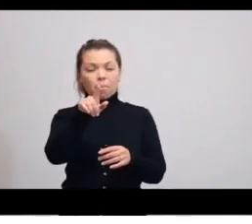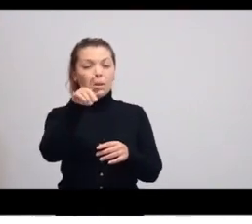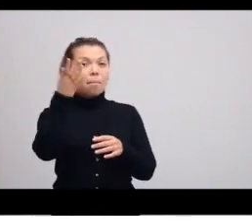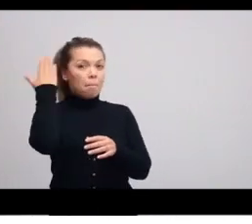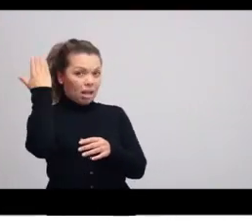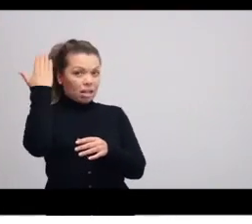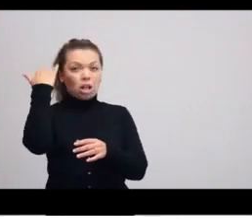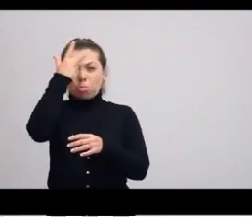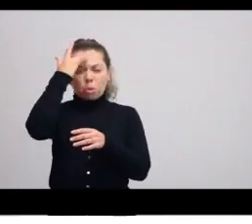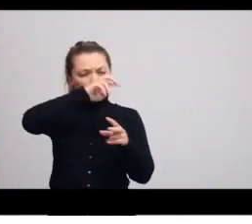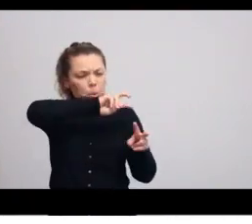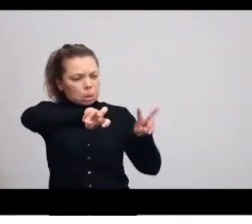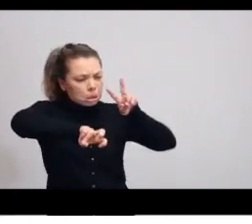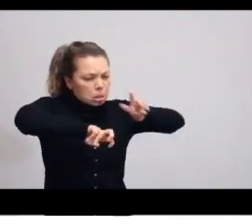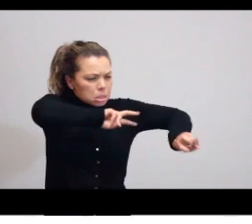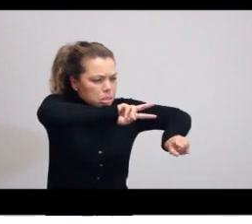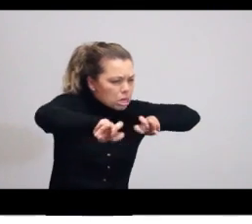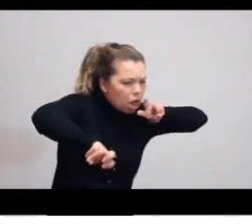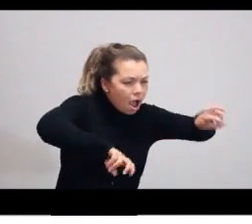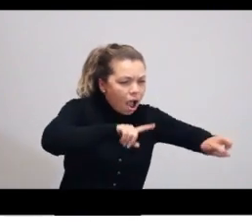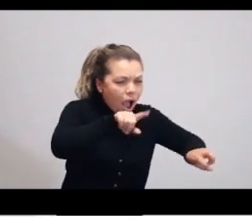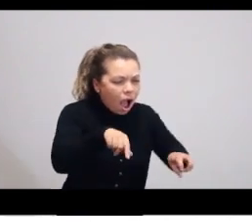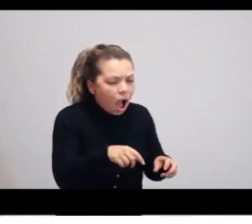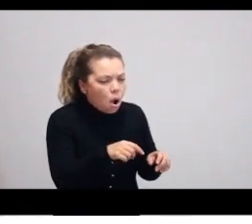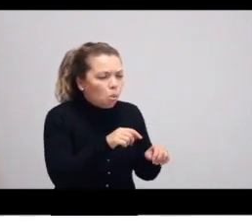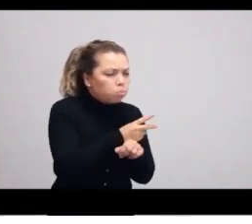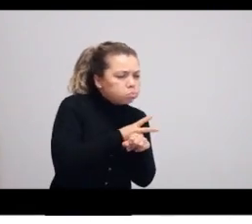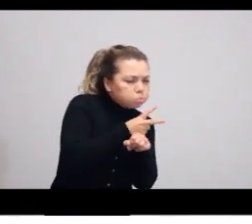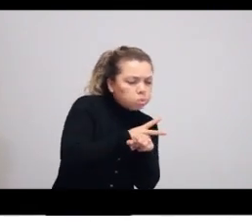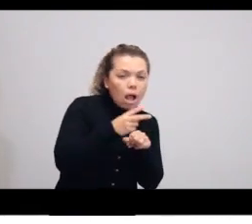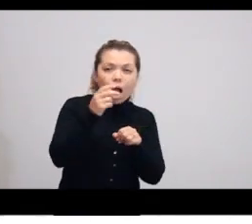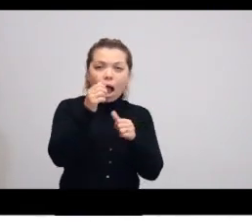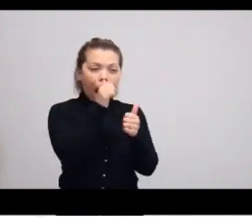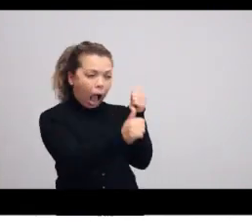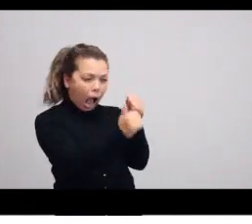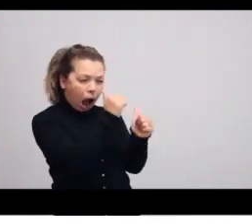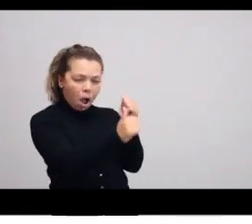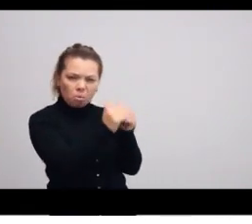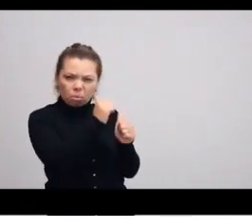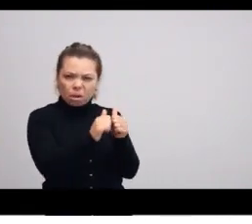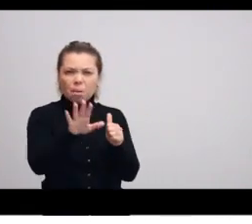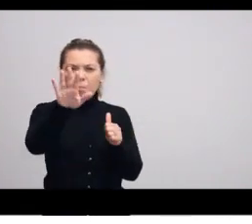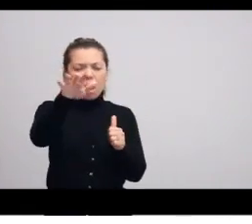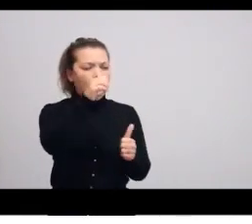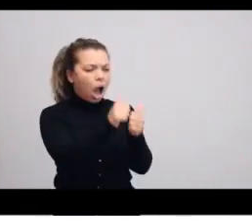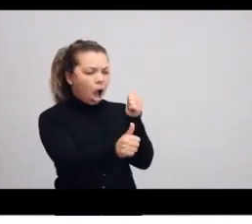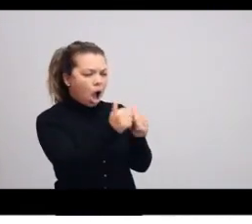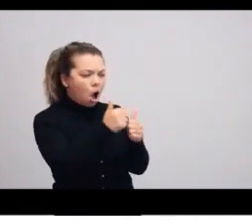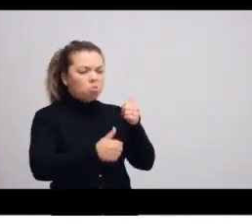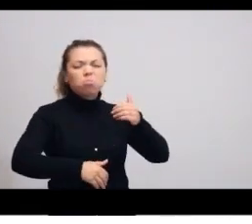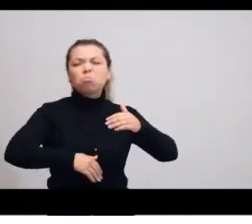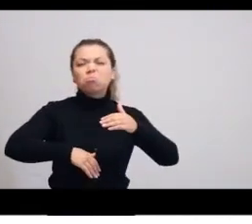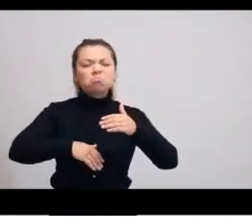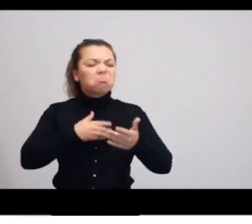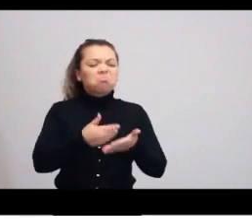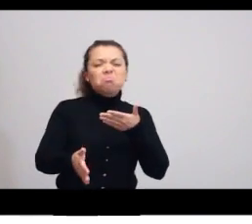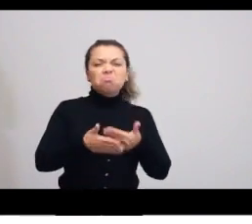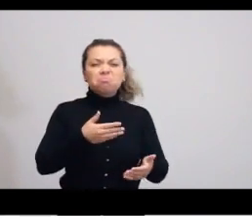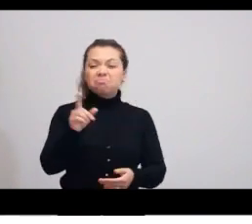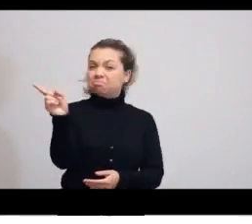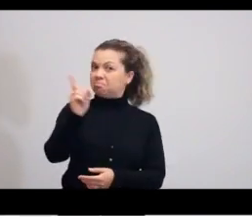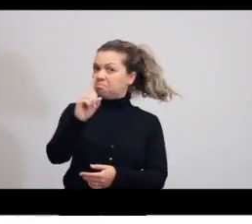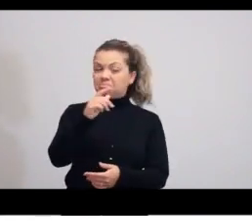visitam, apresentando também a eles o que a terra e o mar oferecem de alimento. Mas essa modéstia é relativa. Iguape